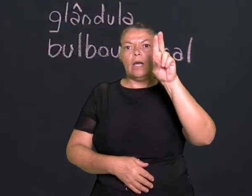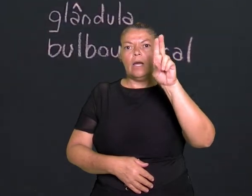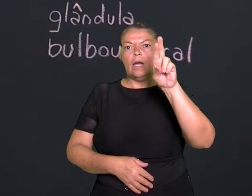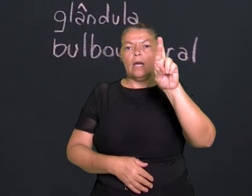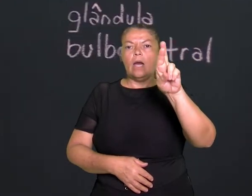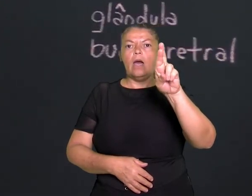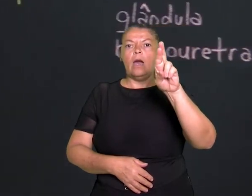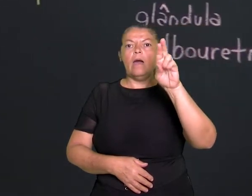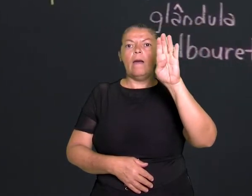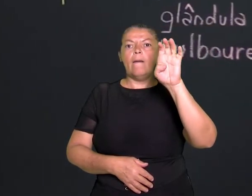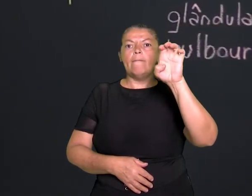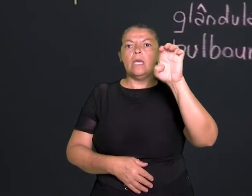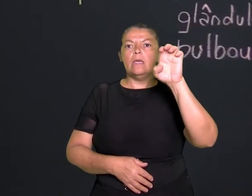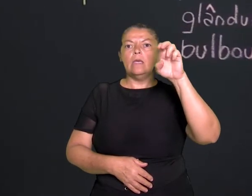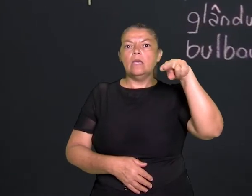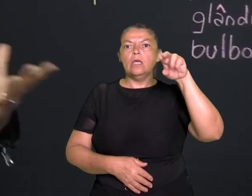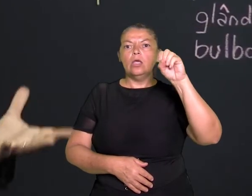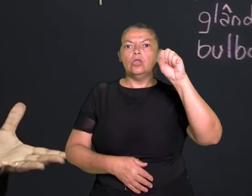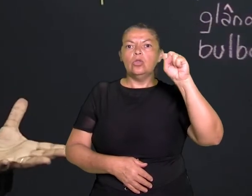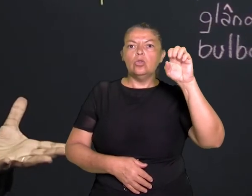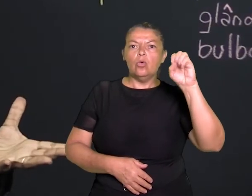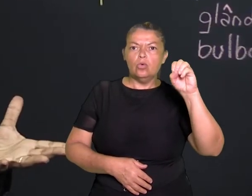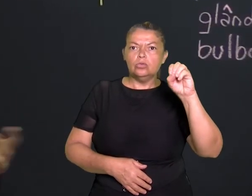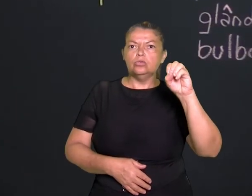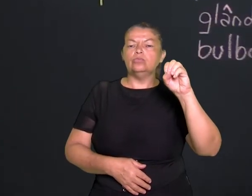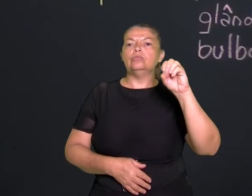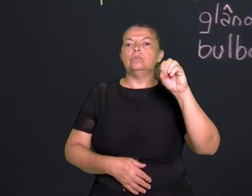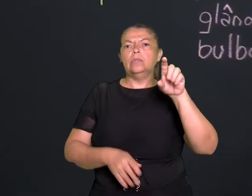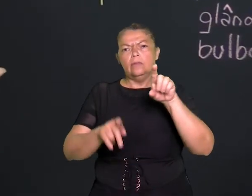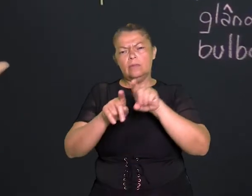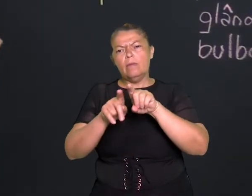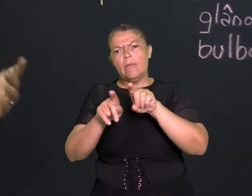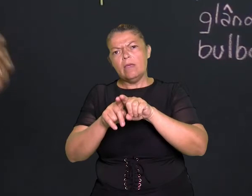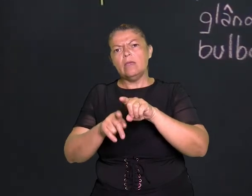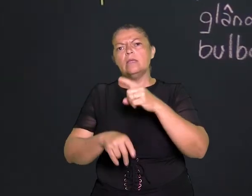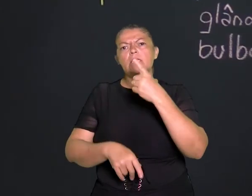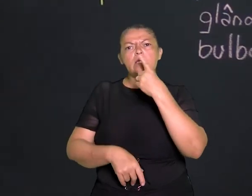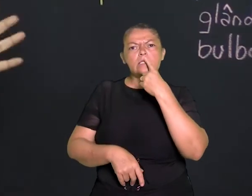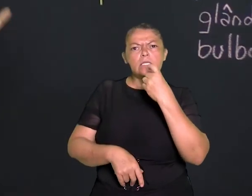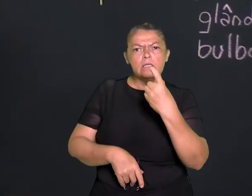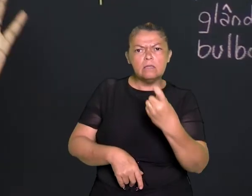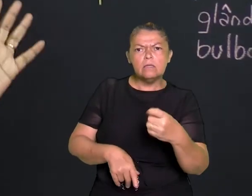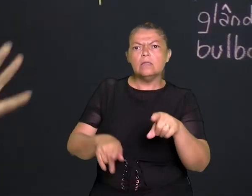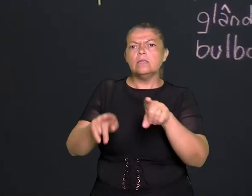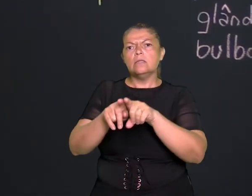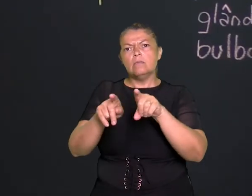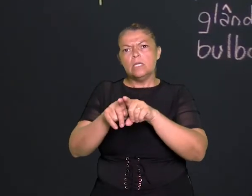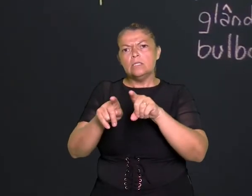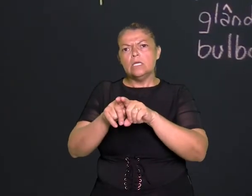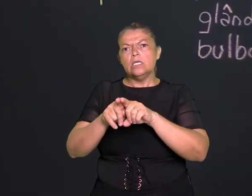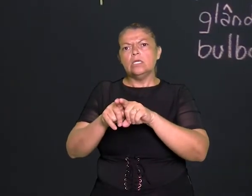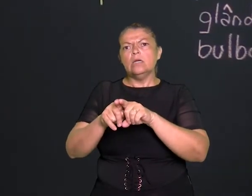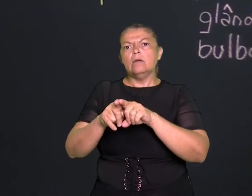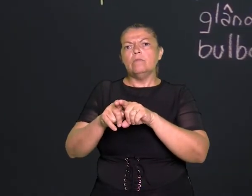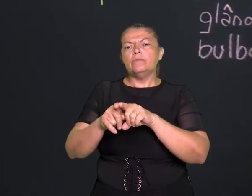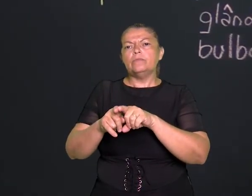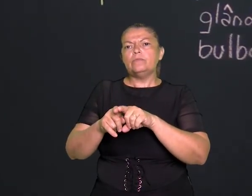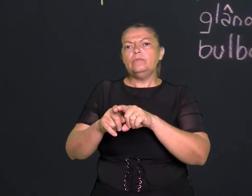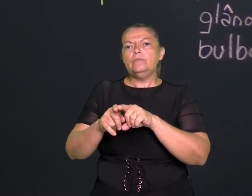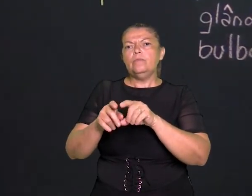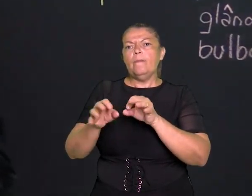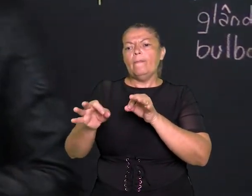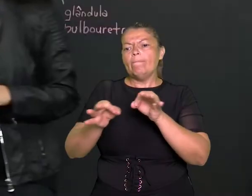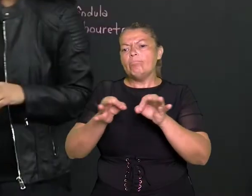estruturas elas se enchem de sangue, no caso de uma excitação, permitindo então que haja funcionalidade desse órgão.